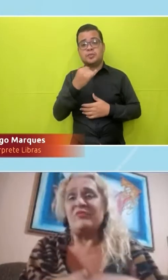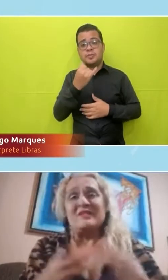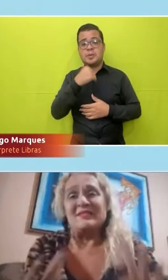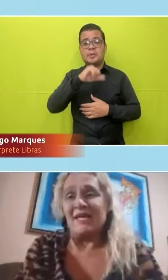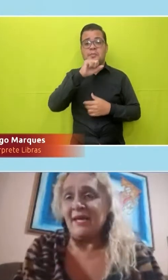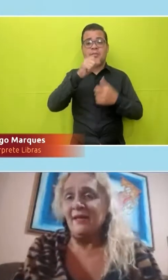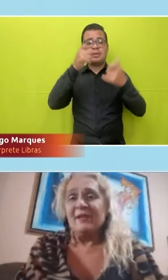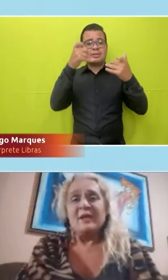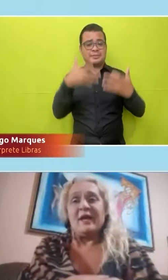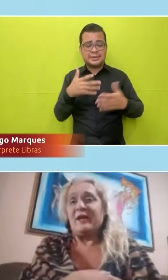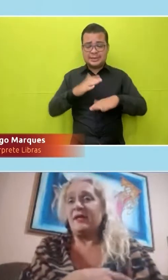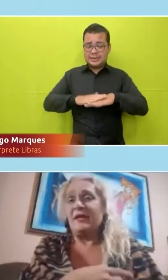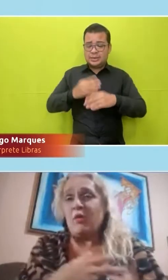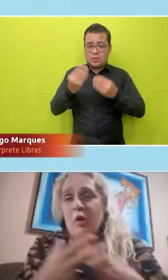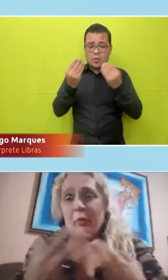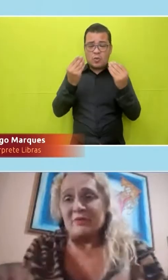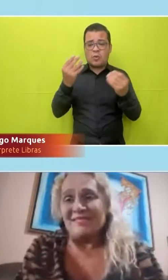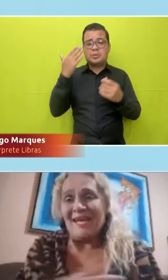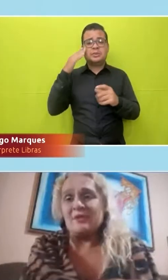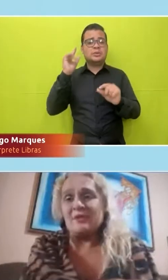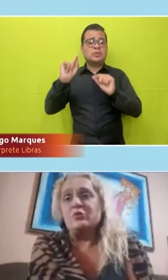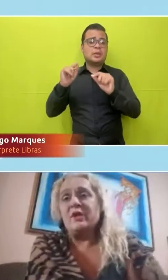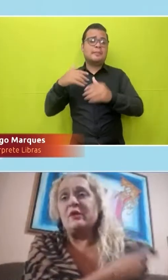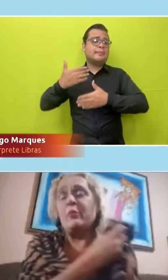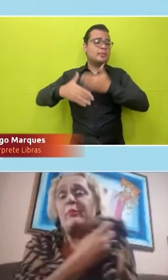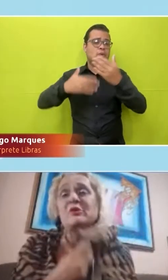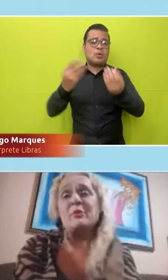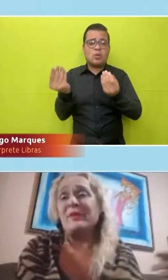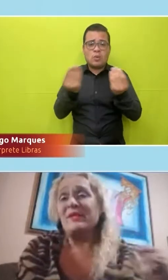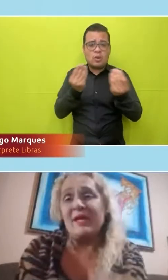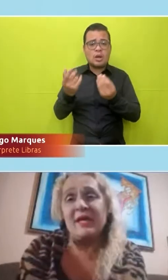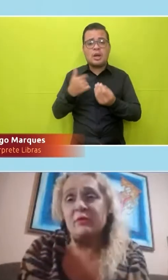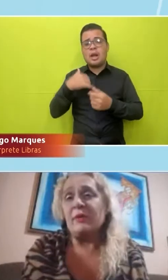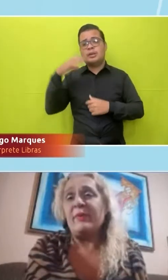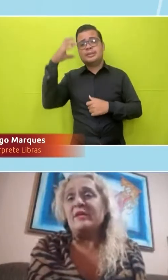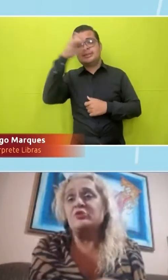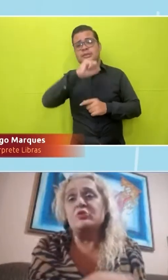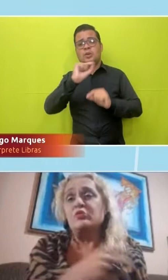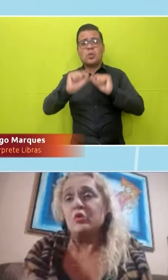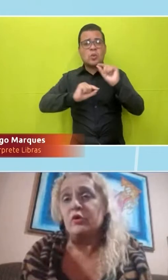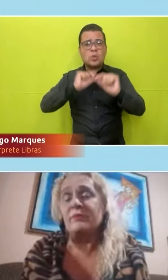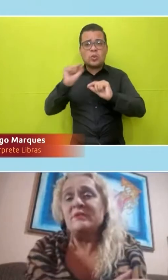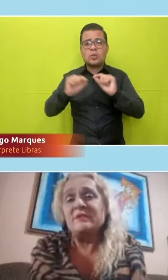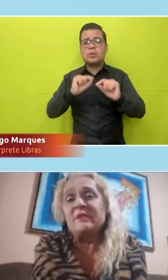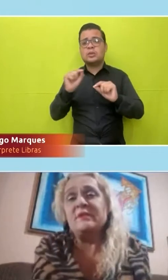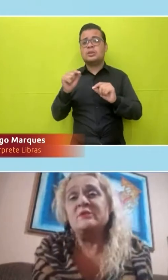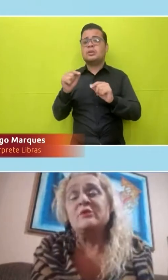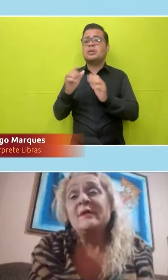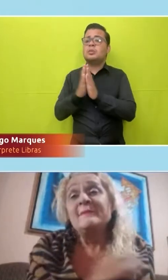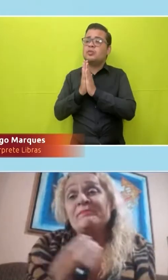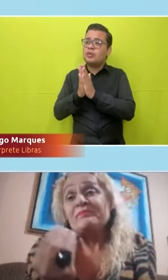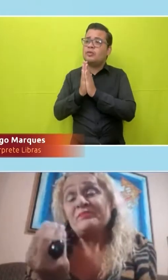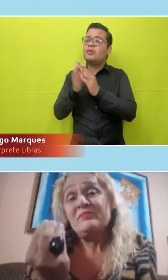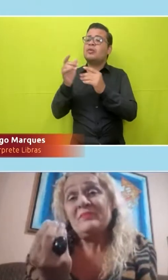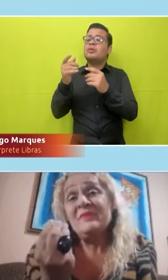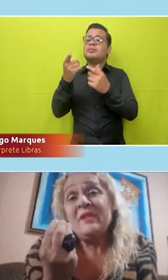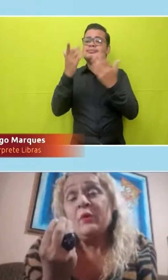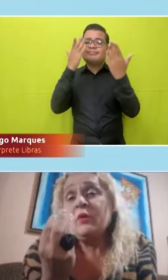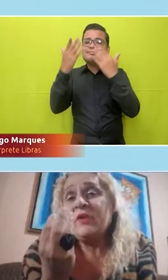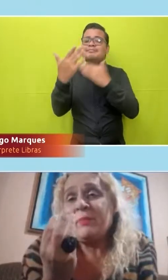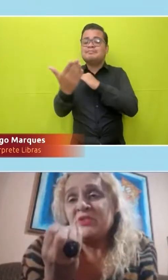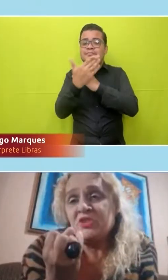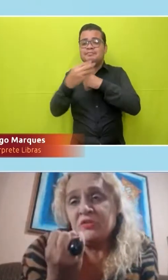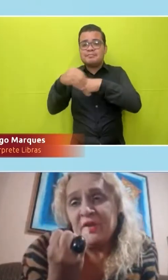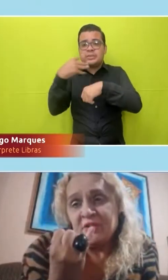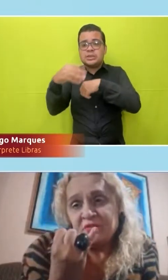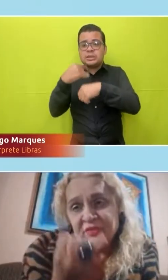como fazer, qual é o processo, o que eu posso aprender, dona Beth, doutora, me ensina nisso. Então, não